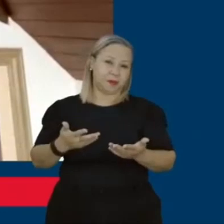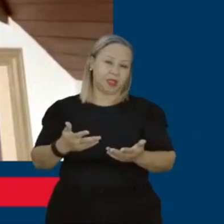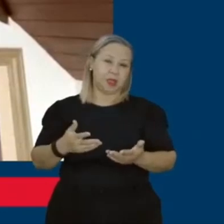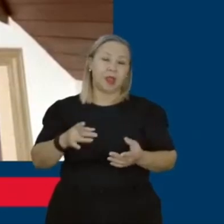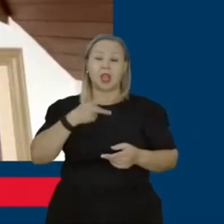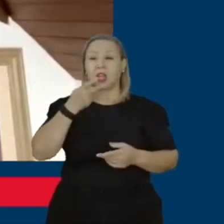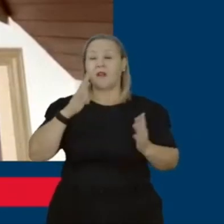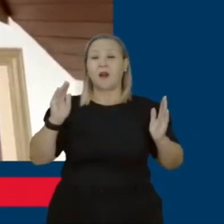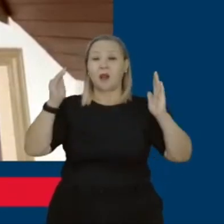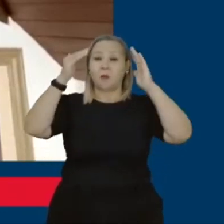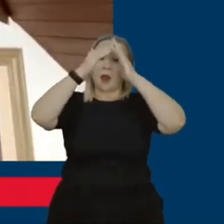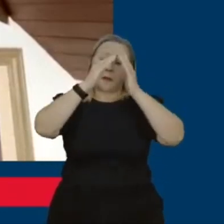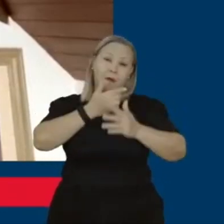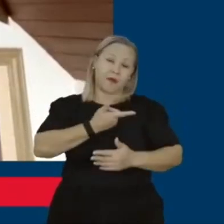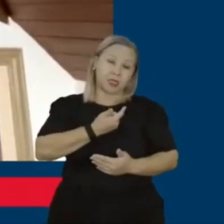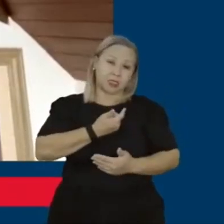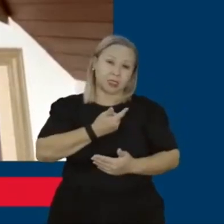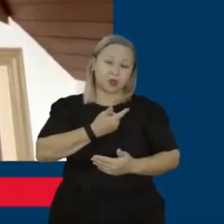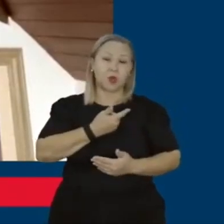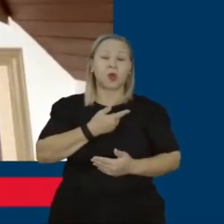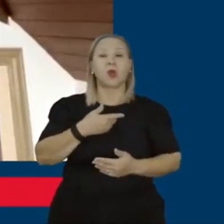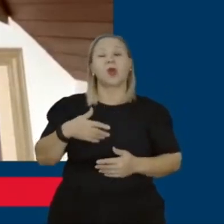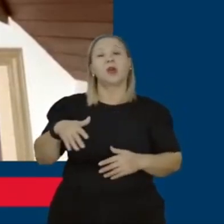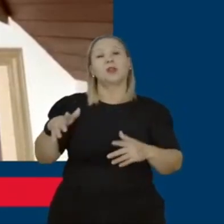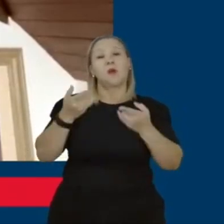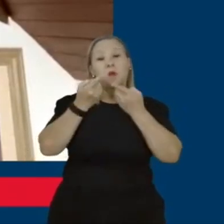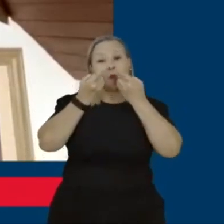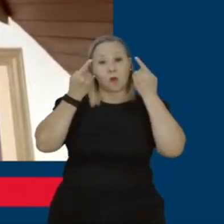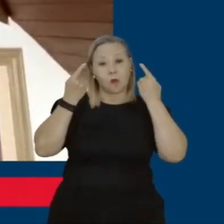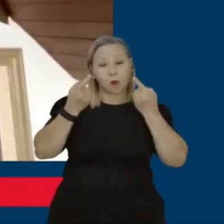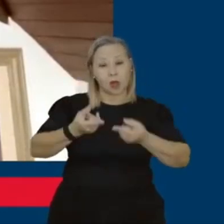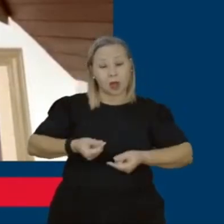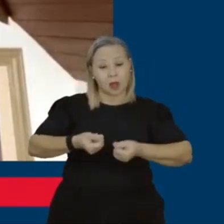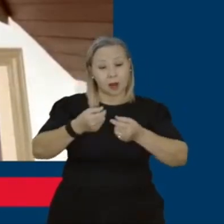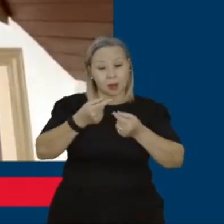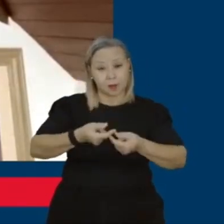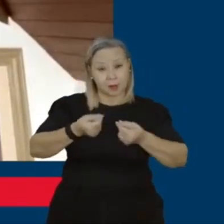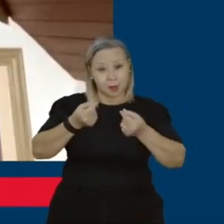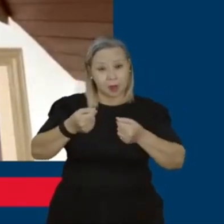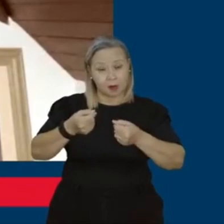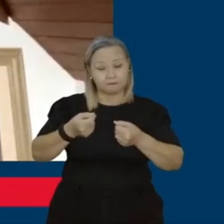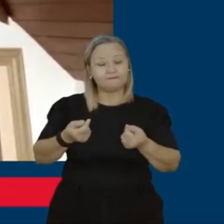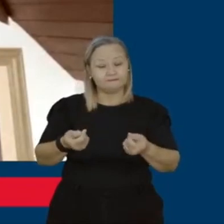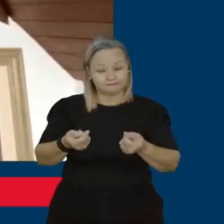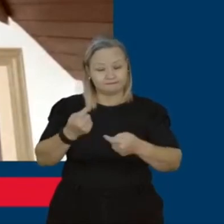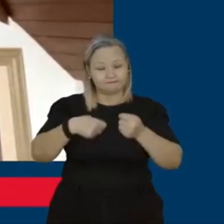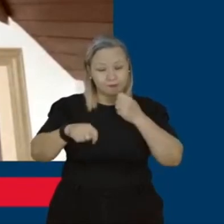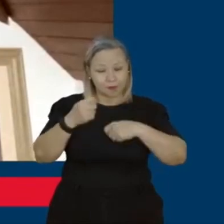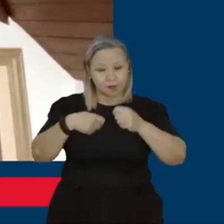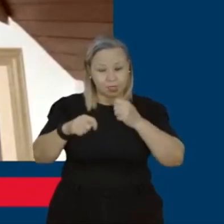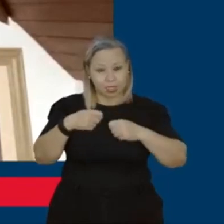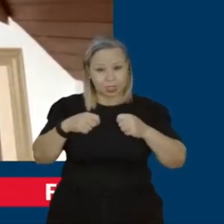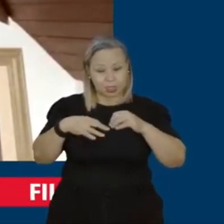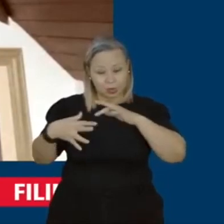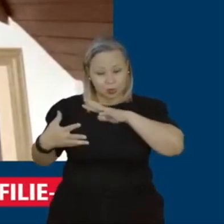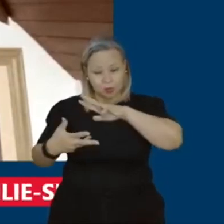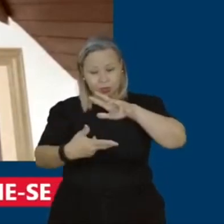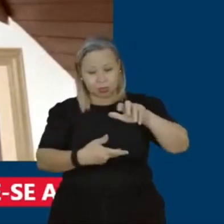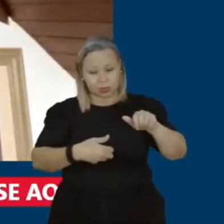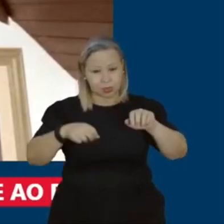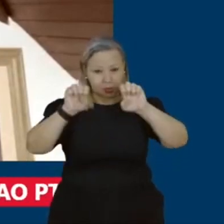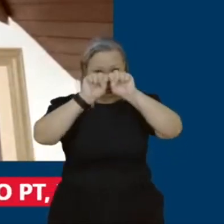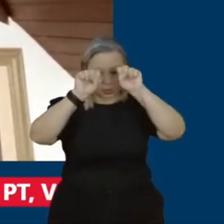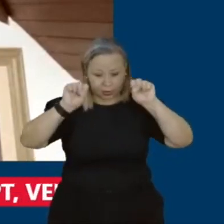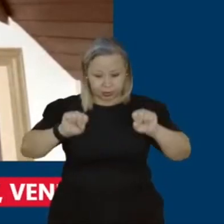Papa Francisco. O capital financeiro, esse sistema globalizante proposto pelo